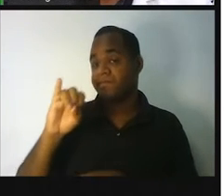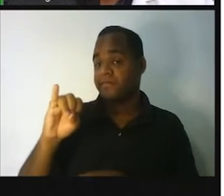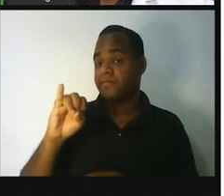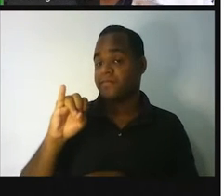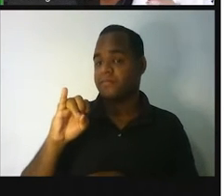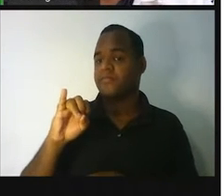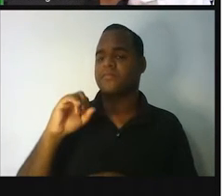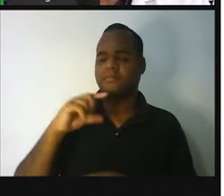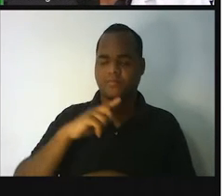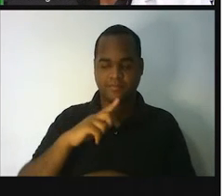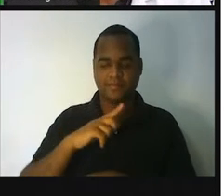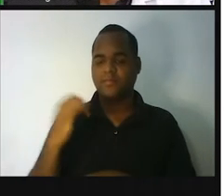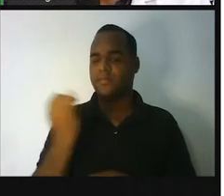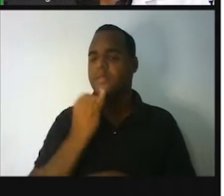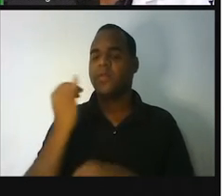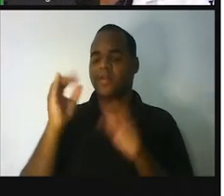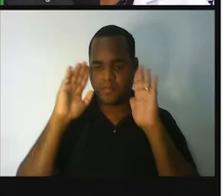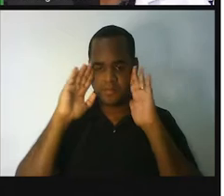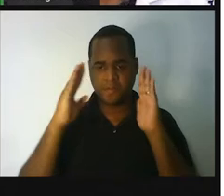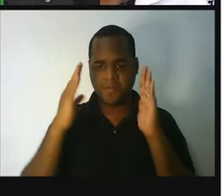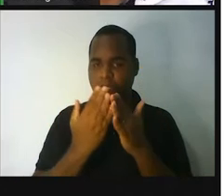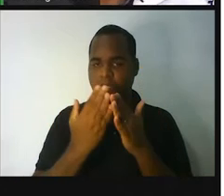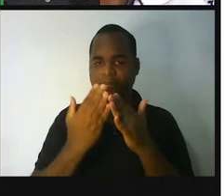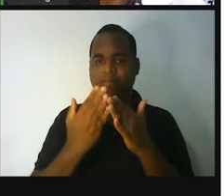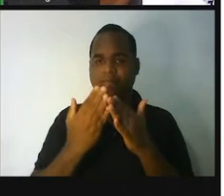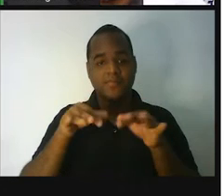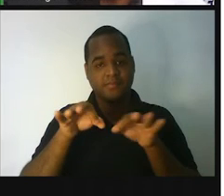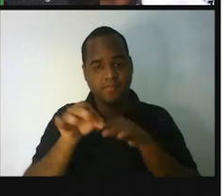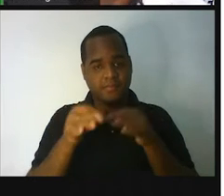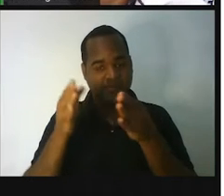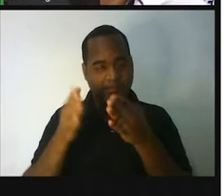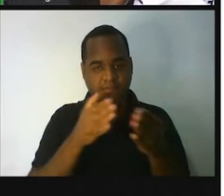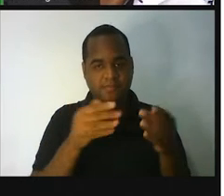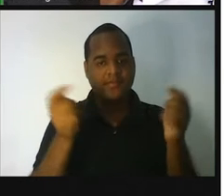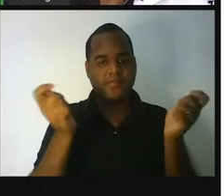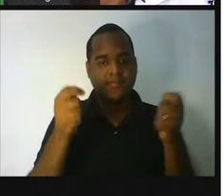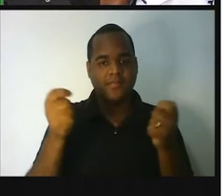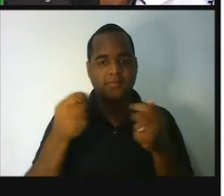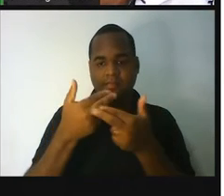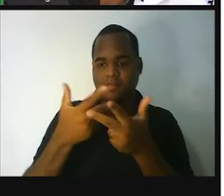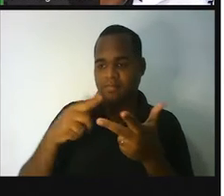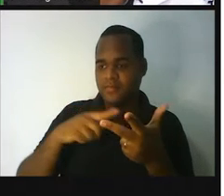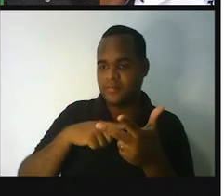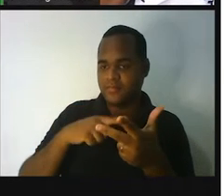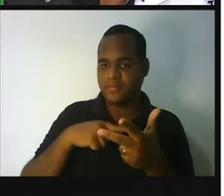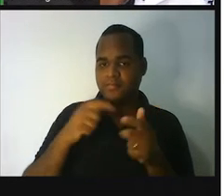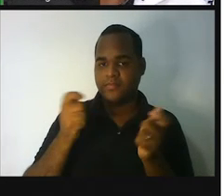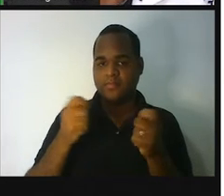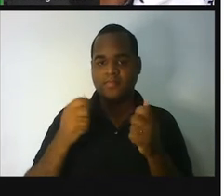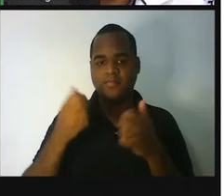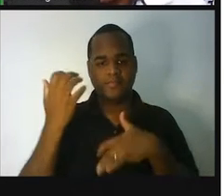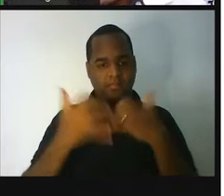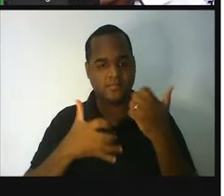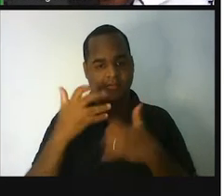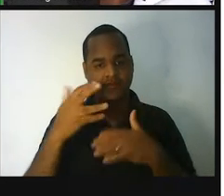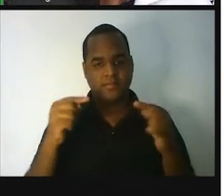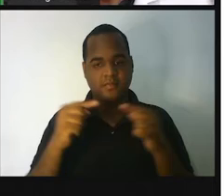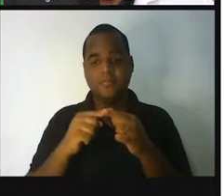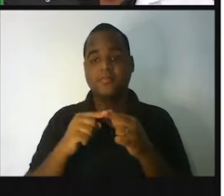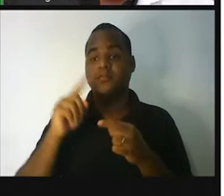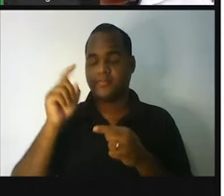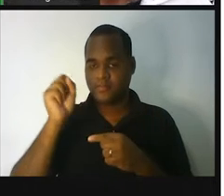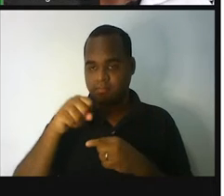é decidiu padrão o padrão de como deve ser medido e isso é usado no mundo inteiro